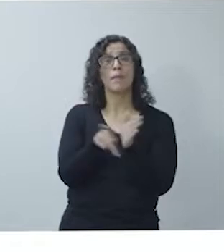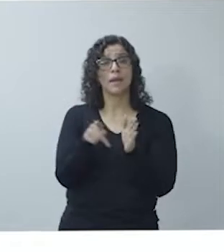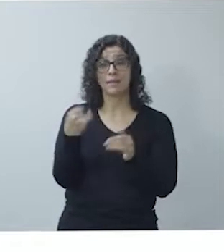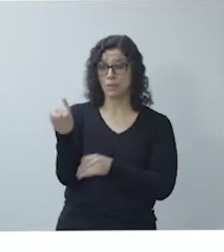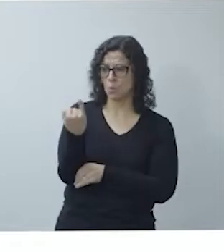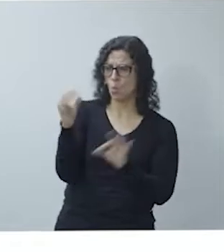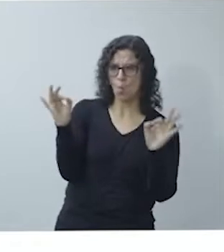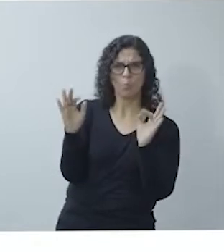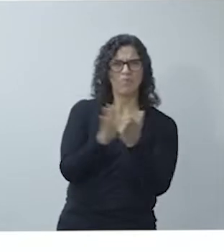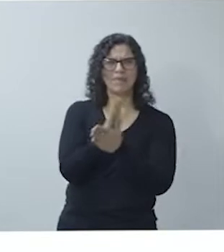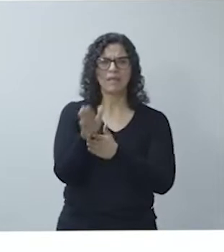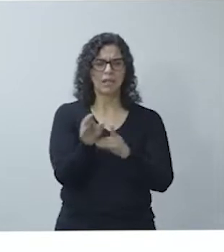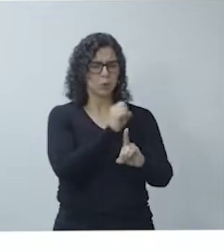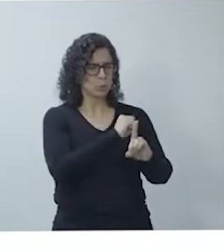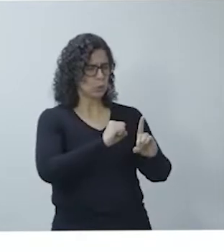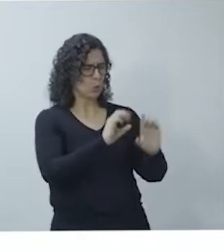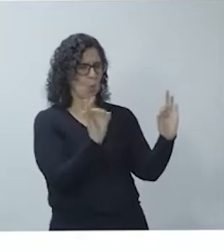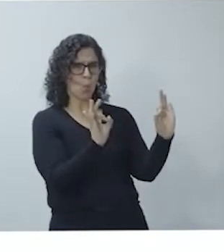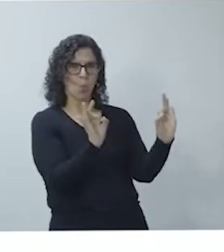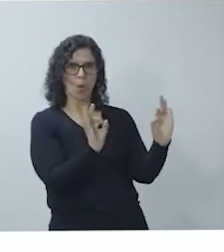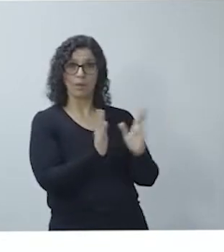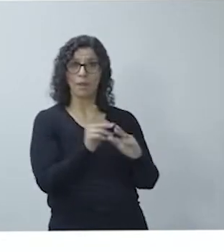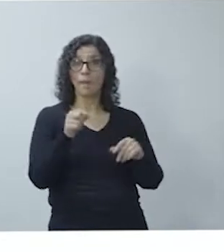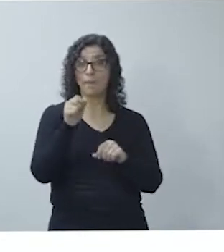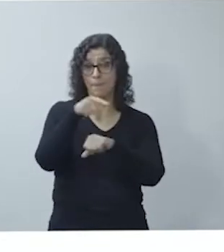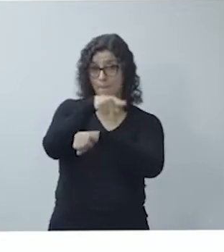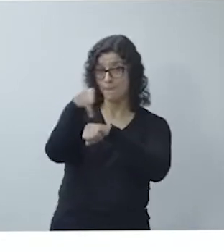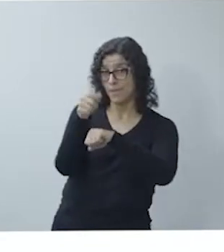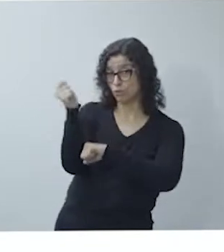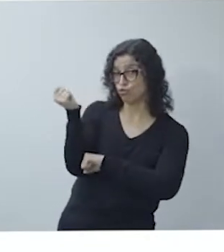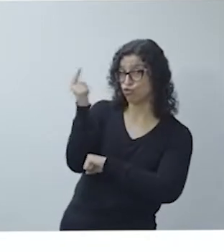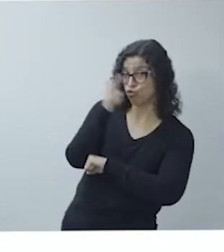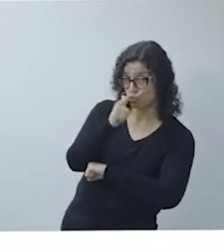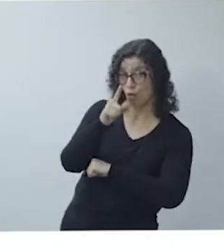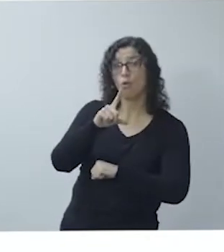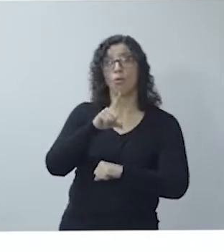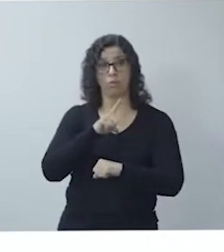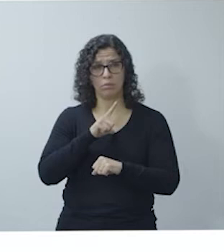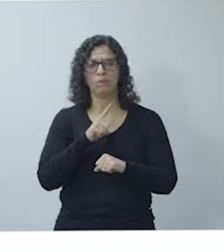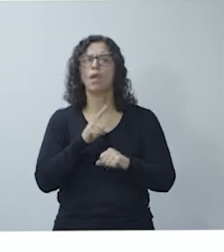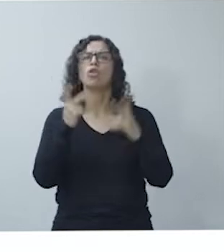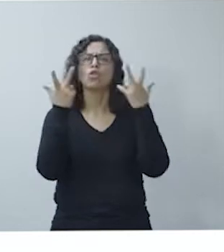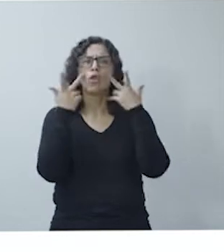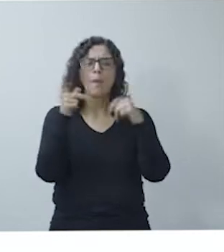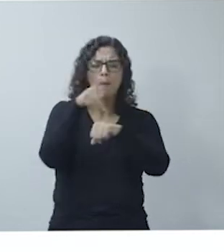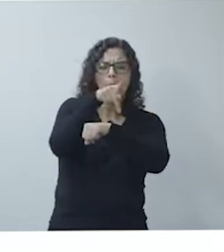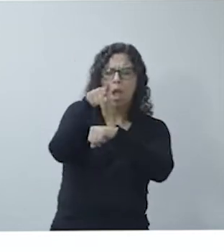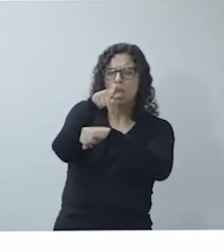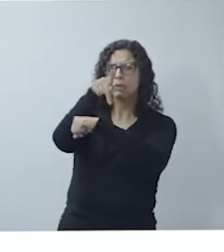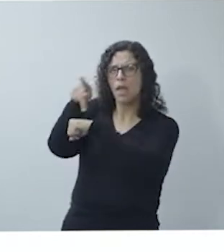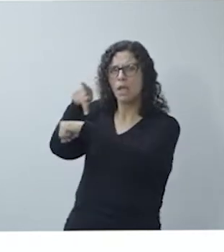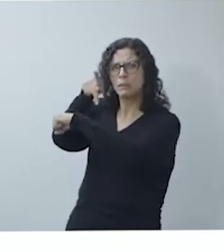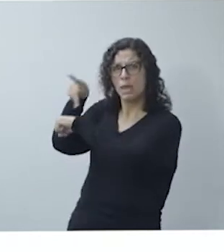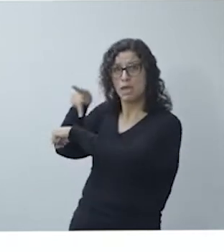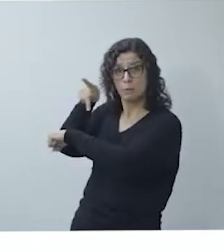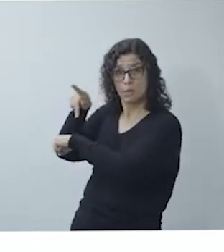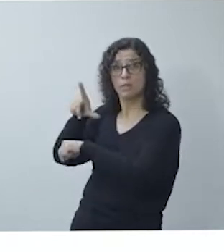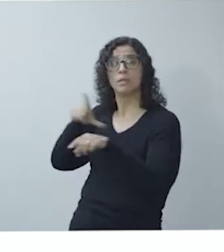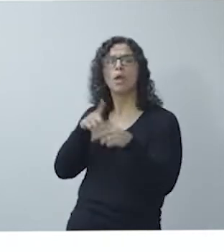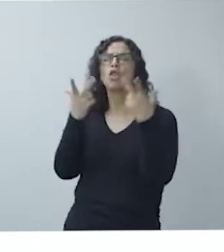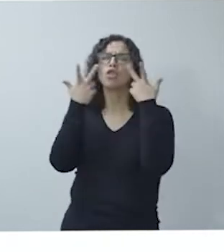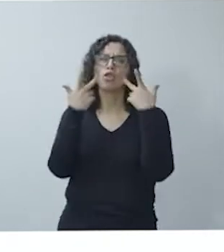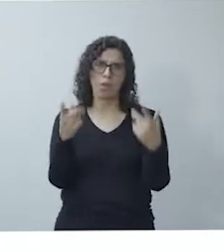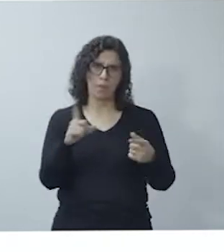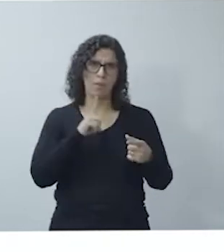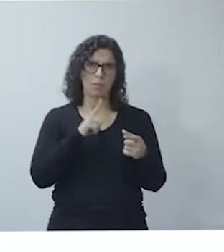importância social. O País do Sol, como em geral todos os países lendários, era o mais comum,